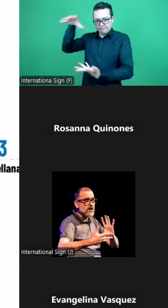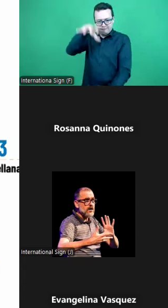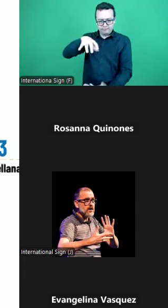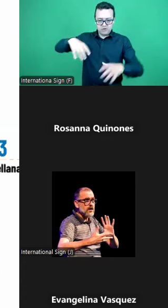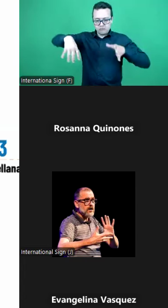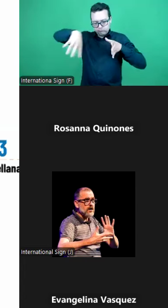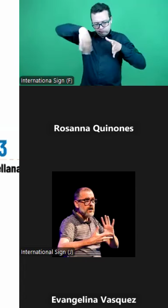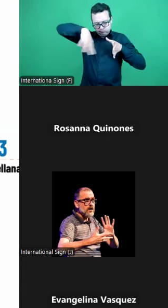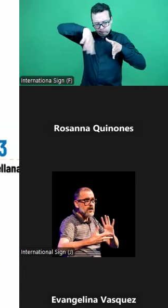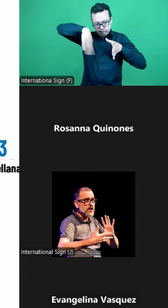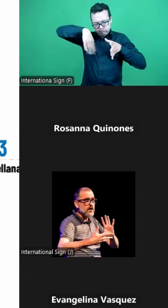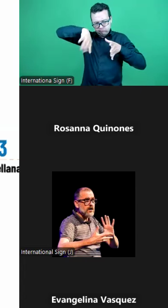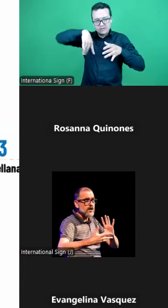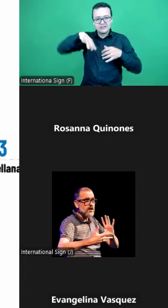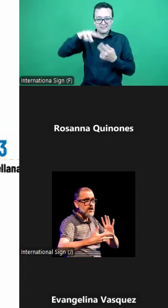GeneXpert para